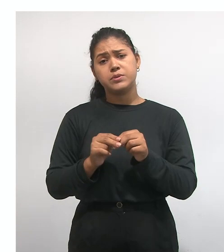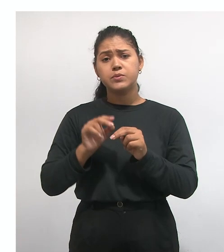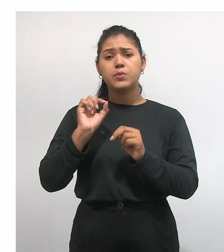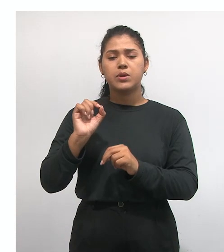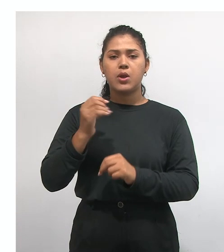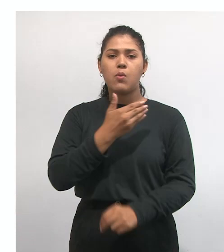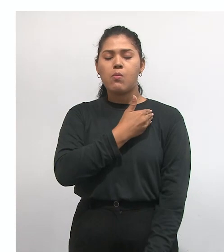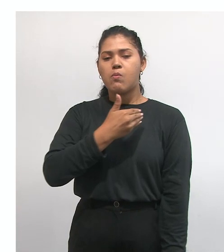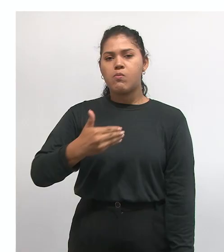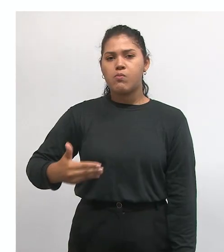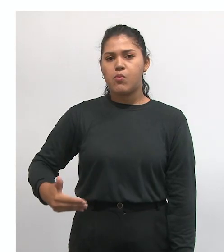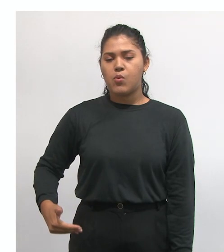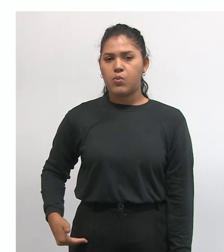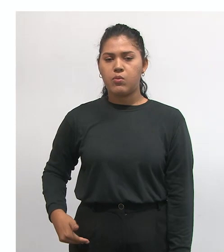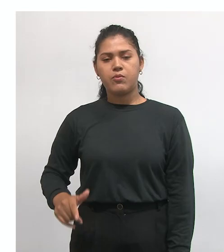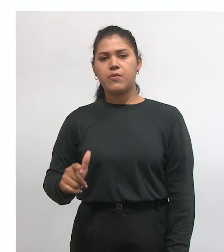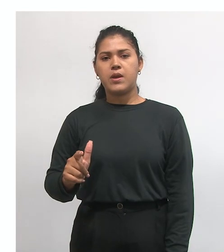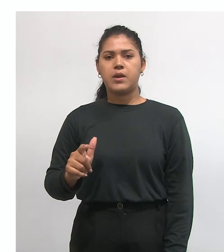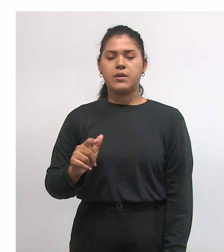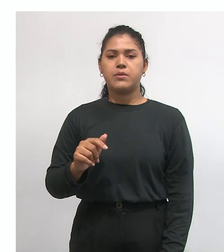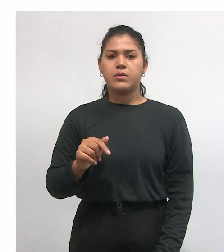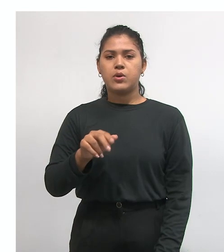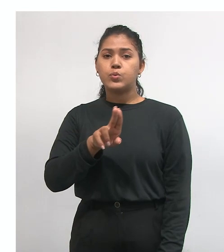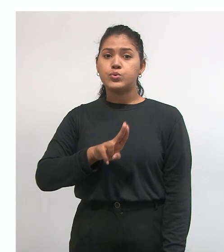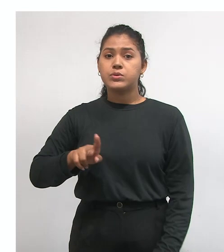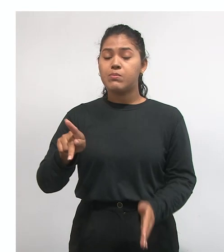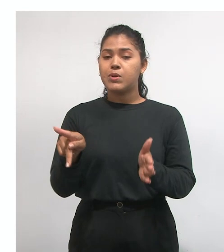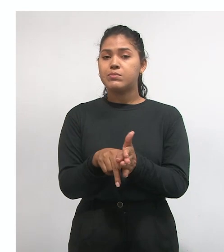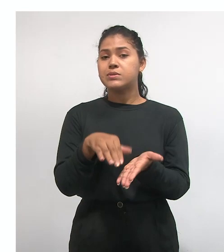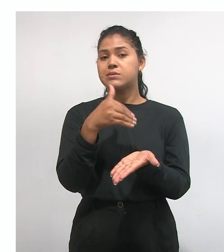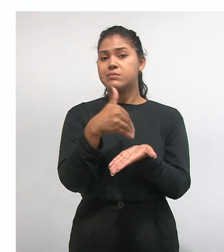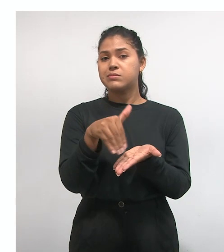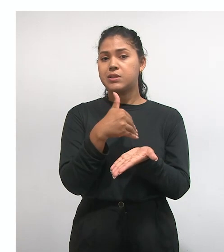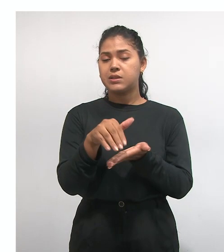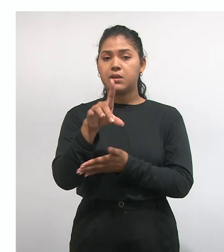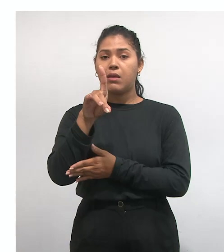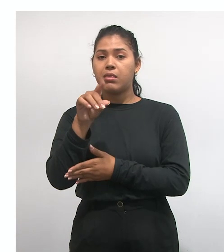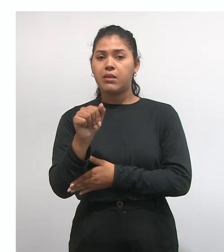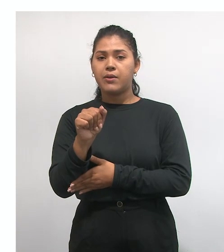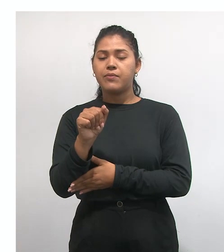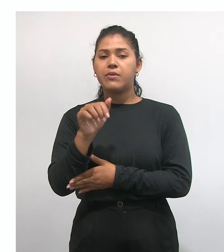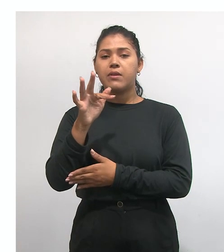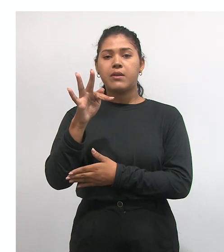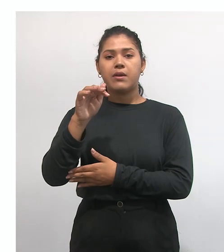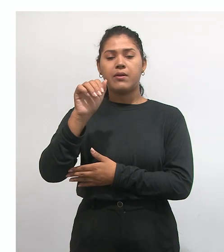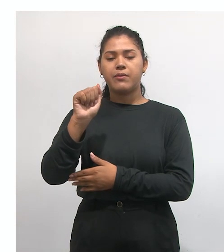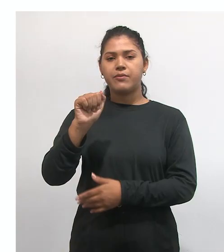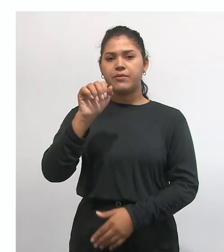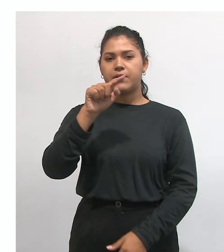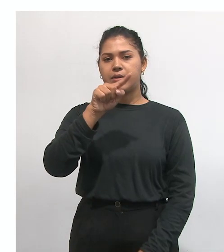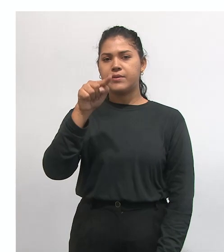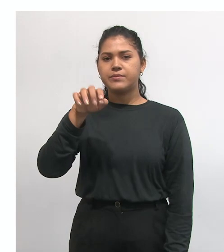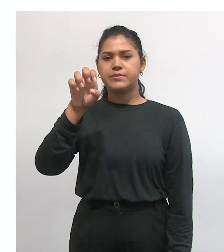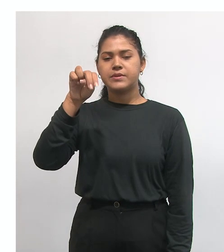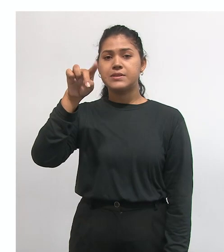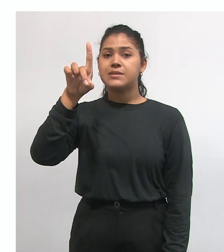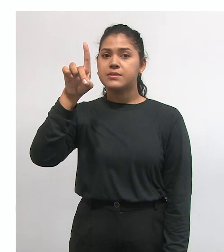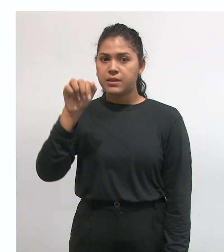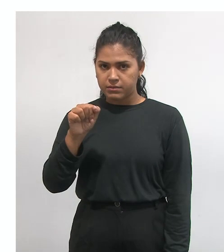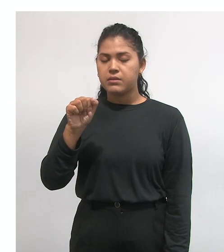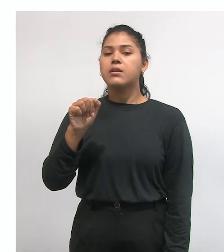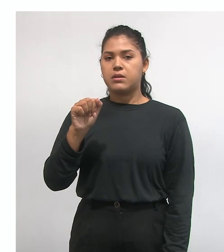Portanto, o poder público, ali por meio da fazenda pública, pode aí tá cobrando a outra pessoa